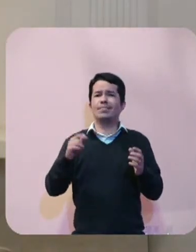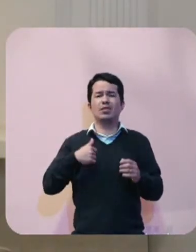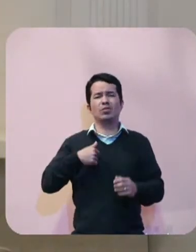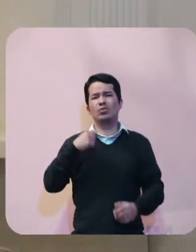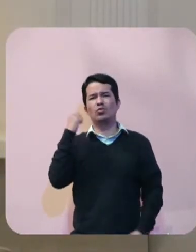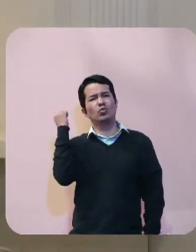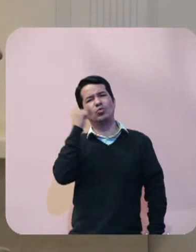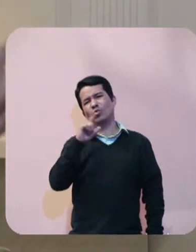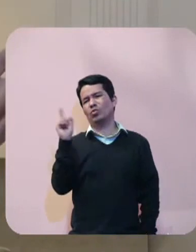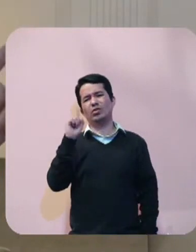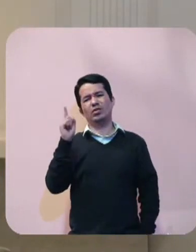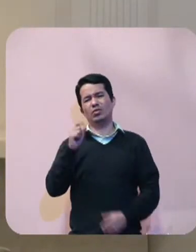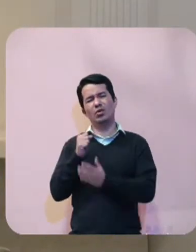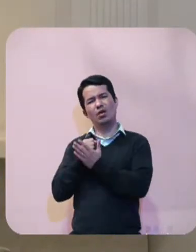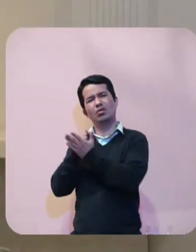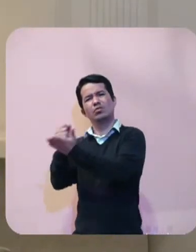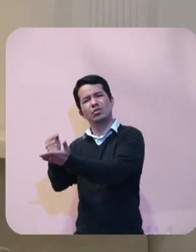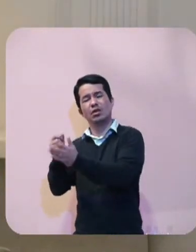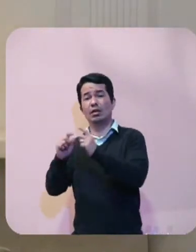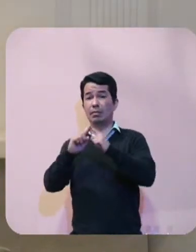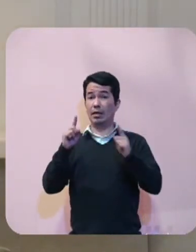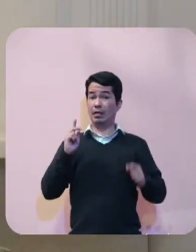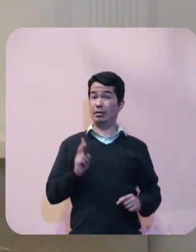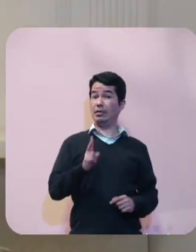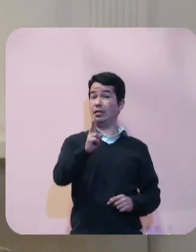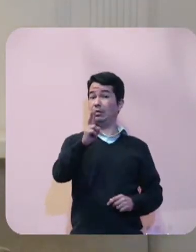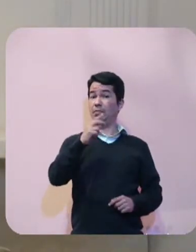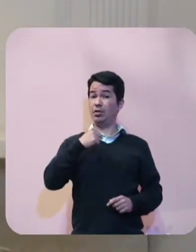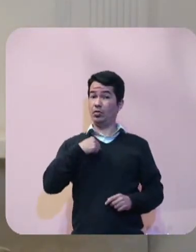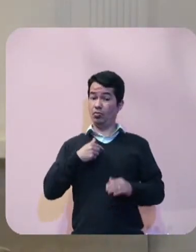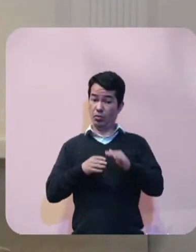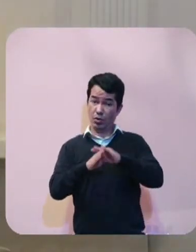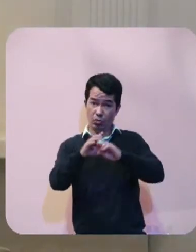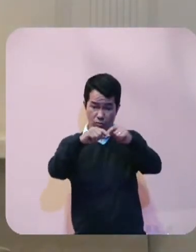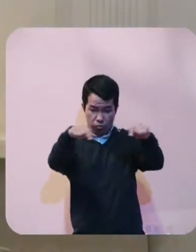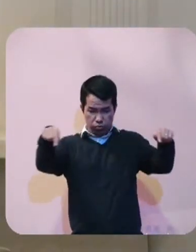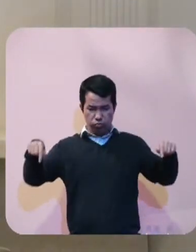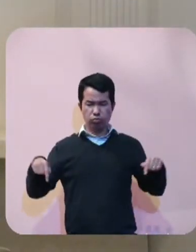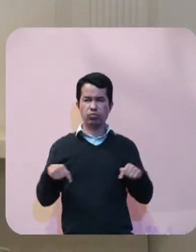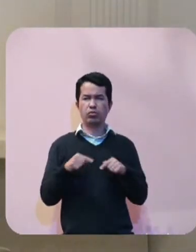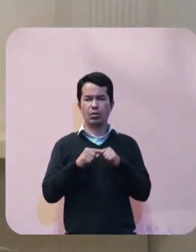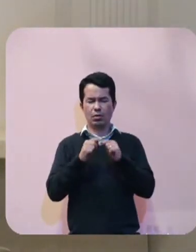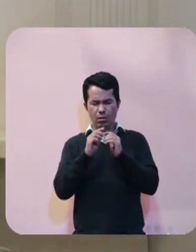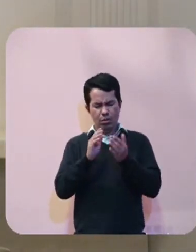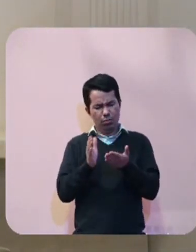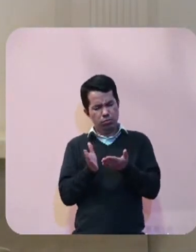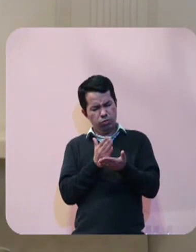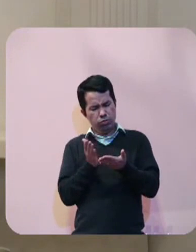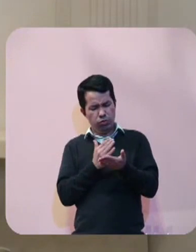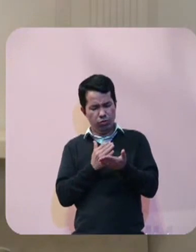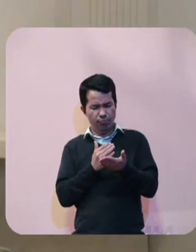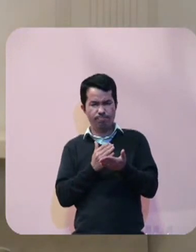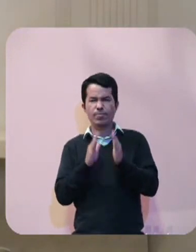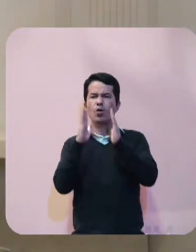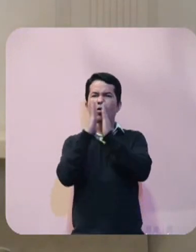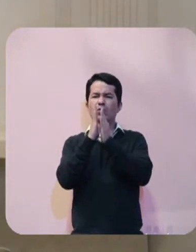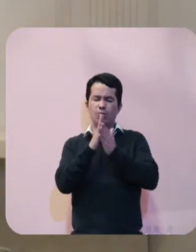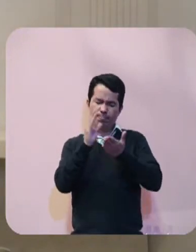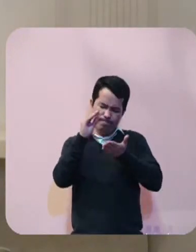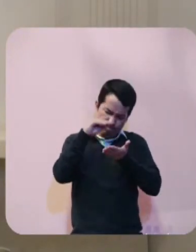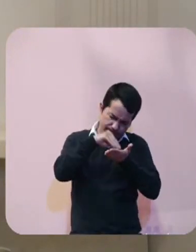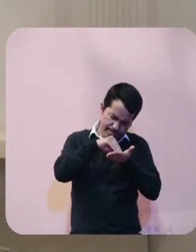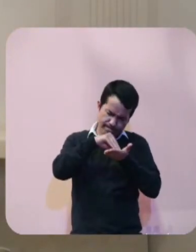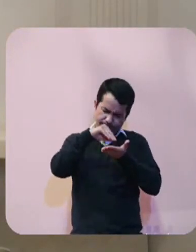Mas cada vez que eu entro lá no meu escritório, pego o meu caderninho de oração, escrevo ali as minhas